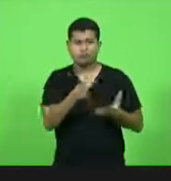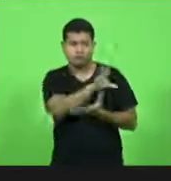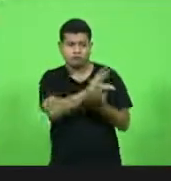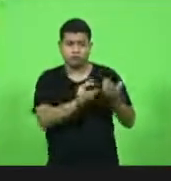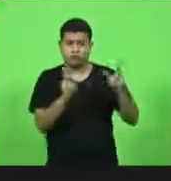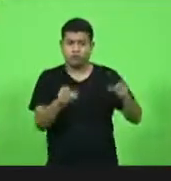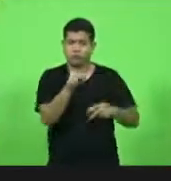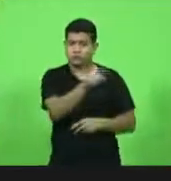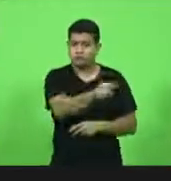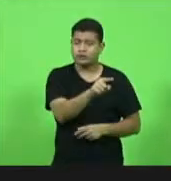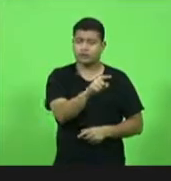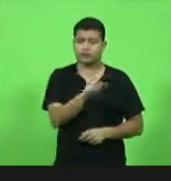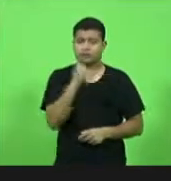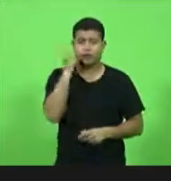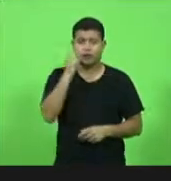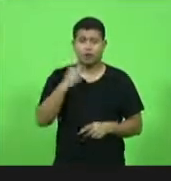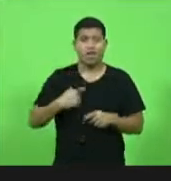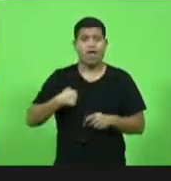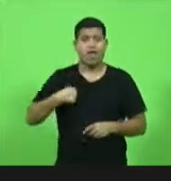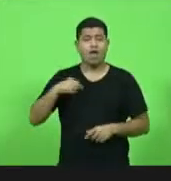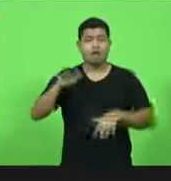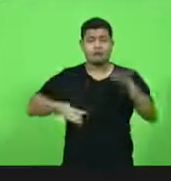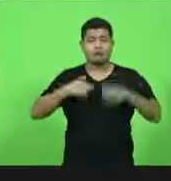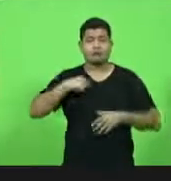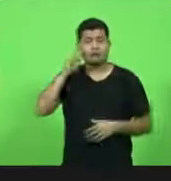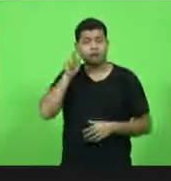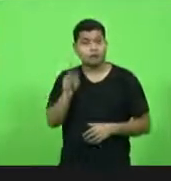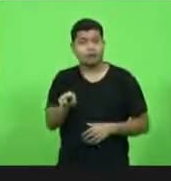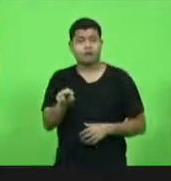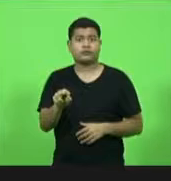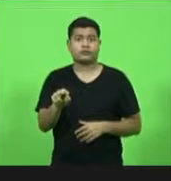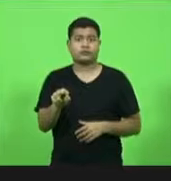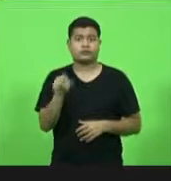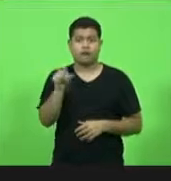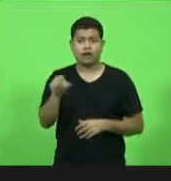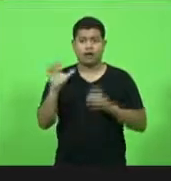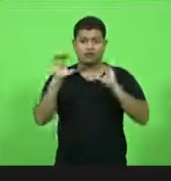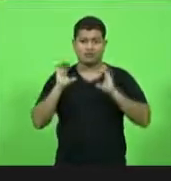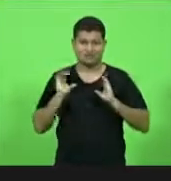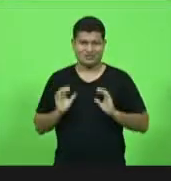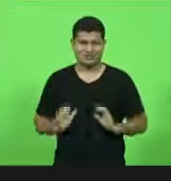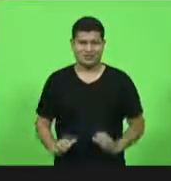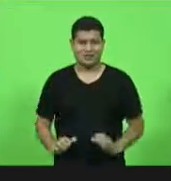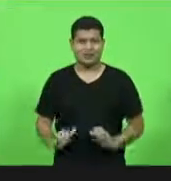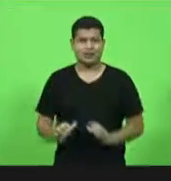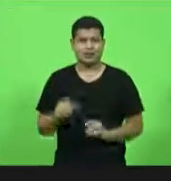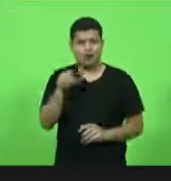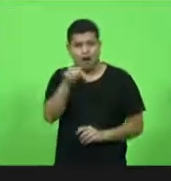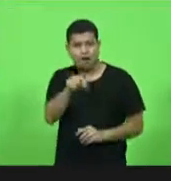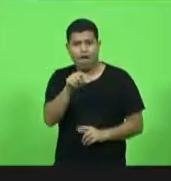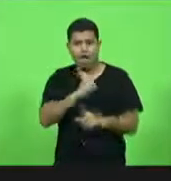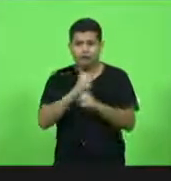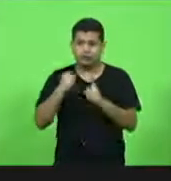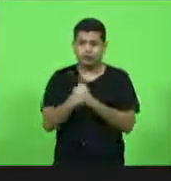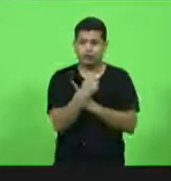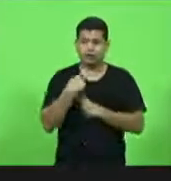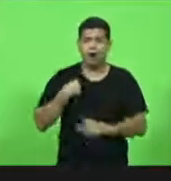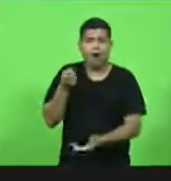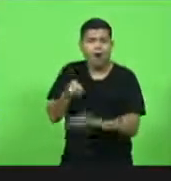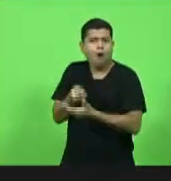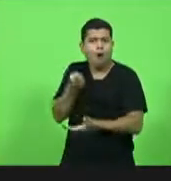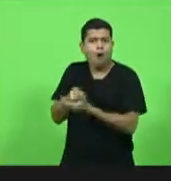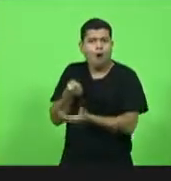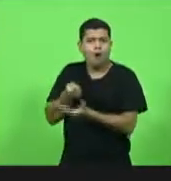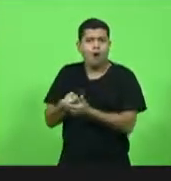deputado. E eu vejo, às vezes, o quanto o cidadão, o eleitor, às vezes, faz a cobrança da